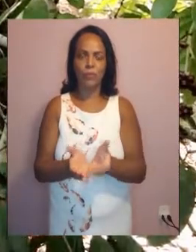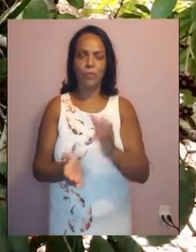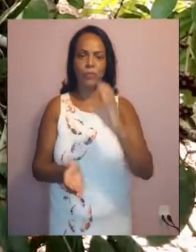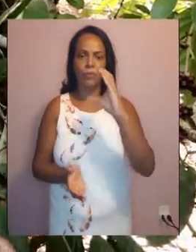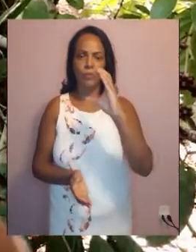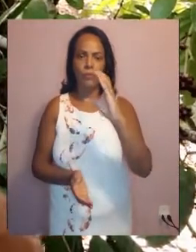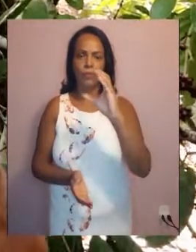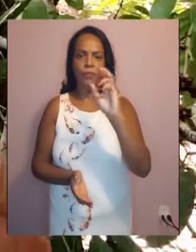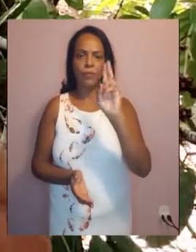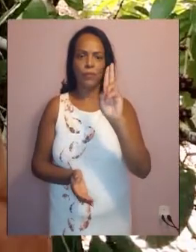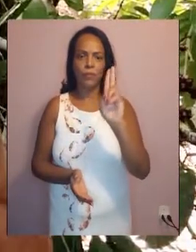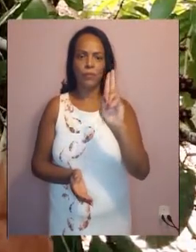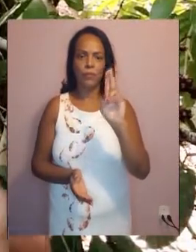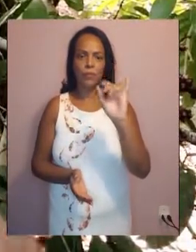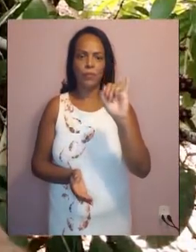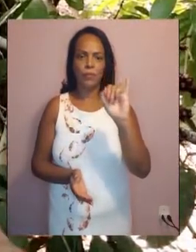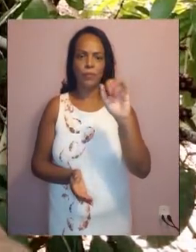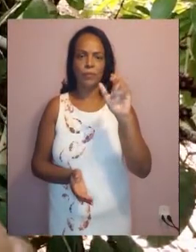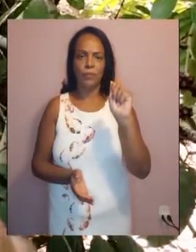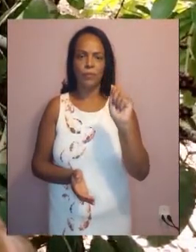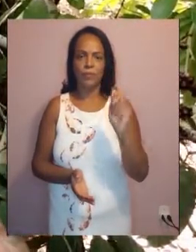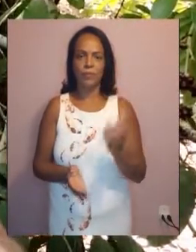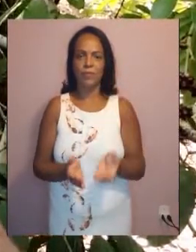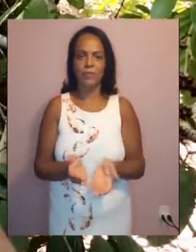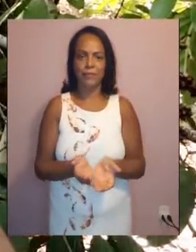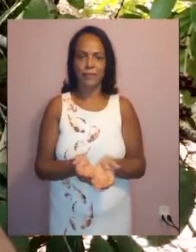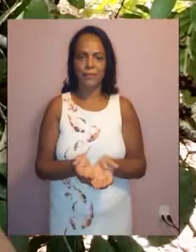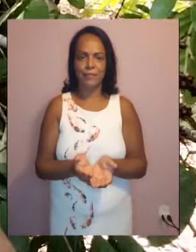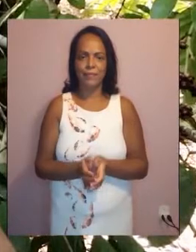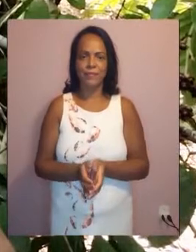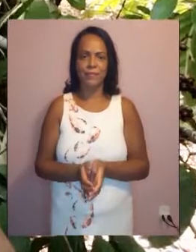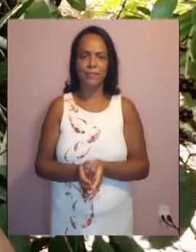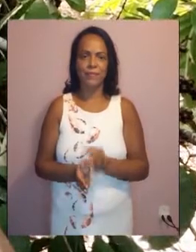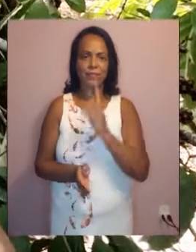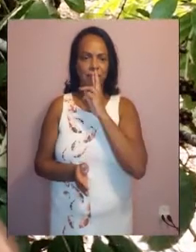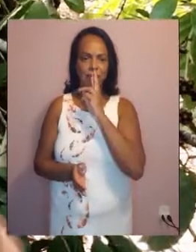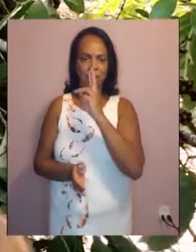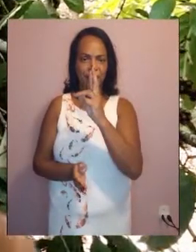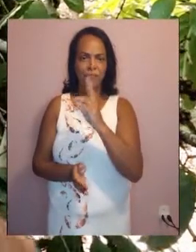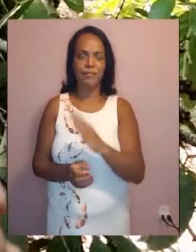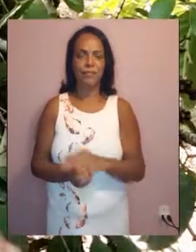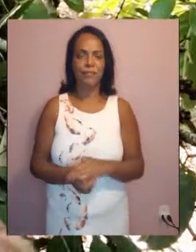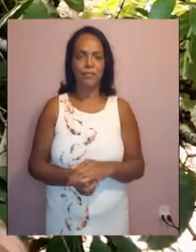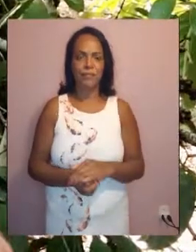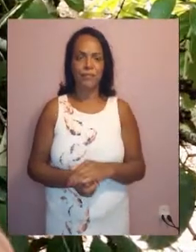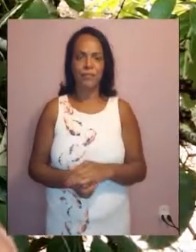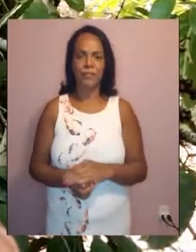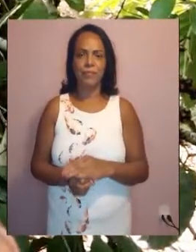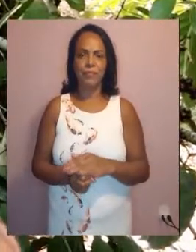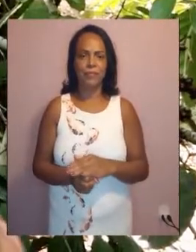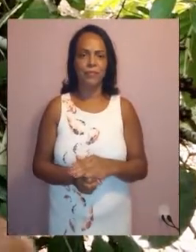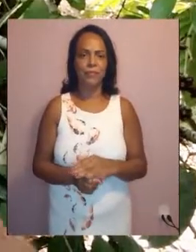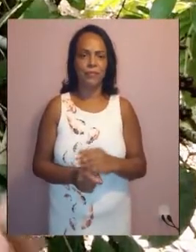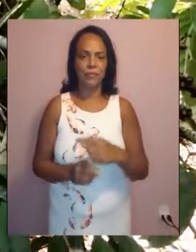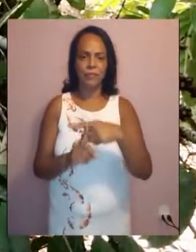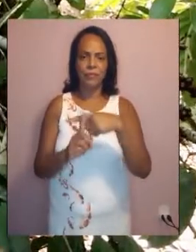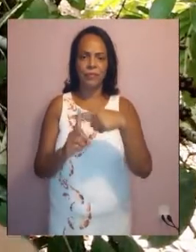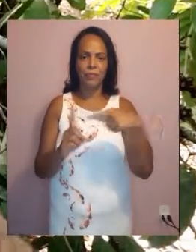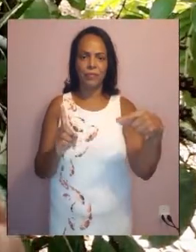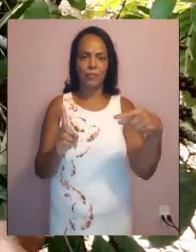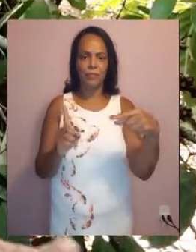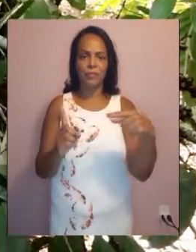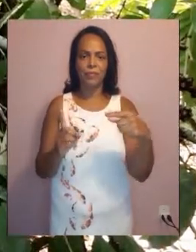dentro daquela cuia, né, que é o resultado de uma cabaça, né, partida no